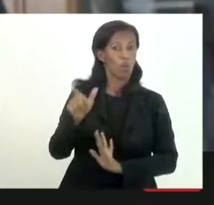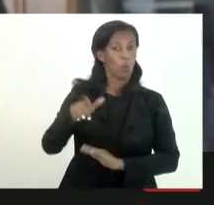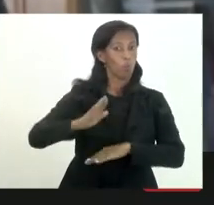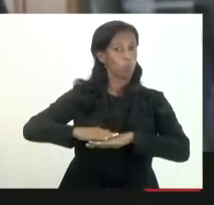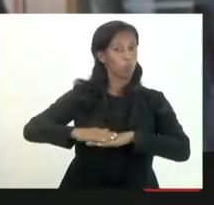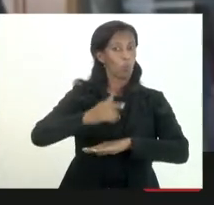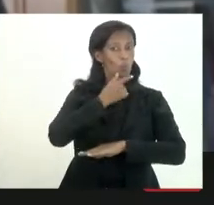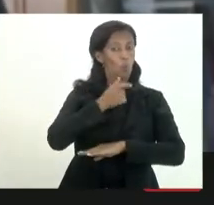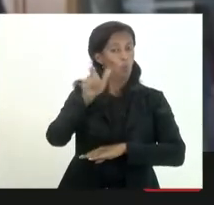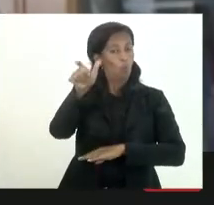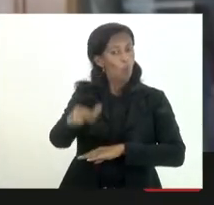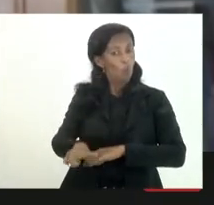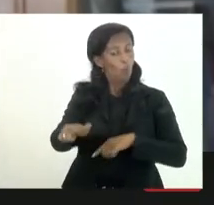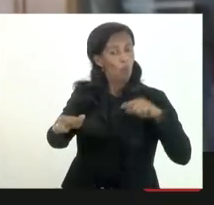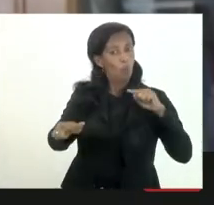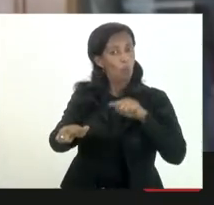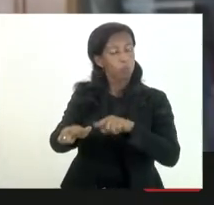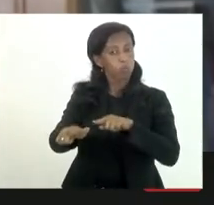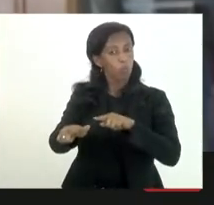foi